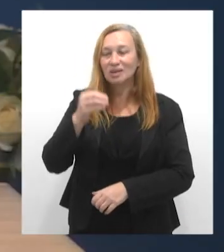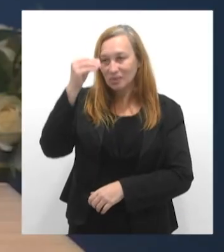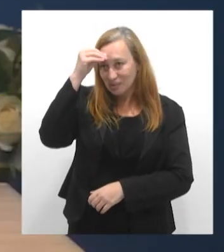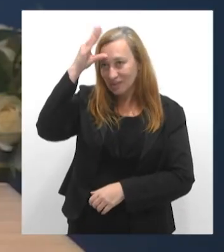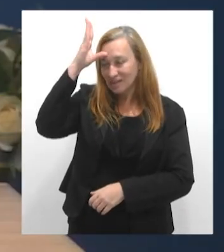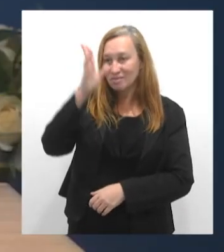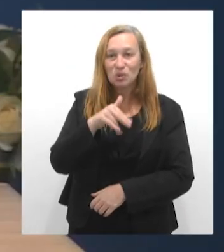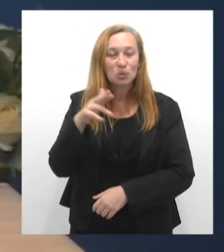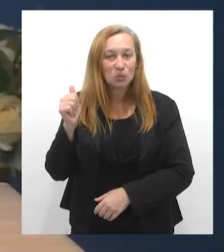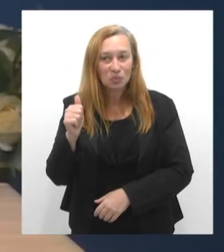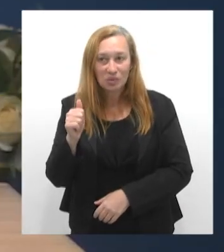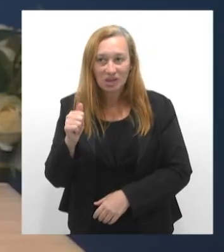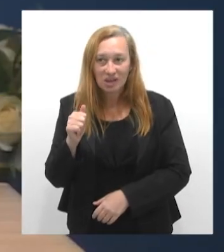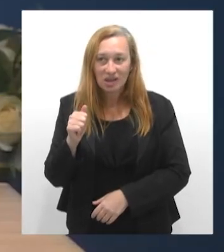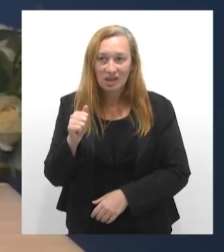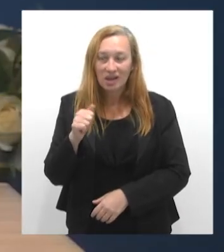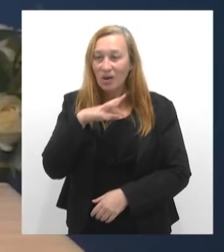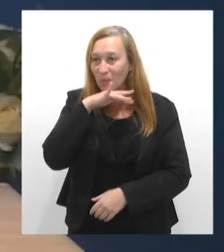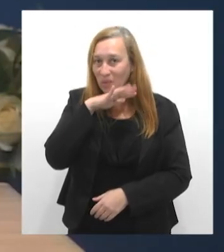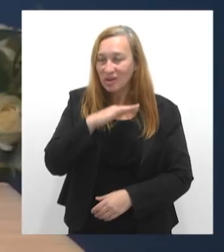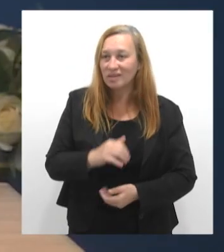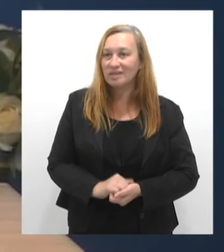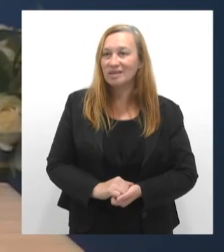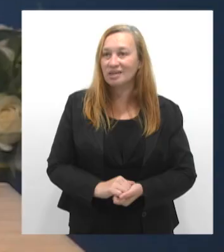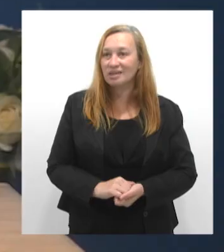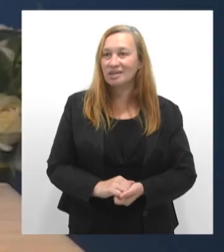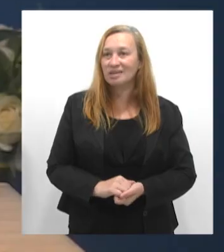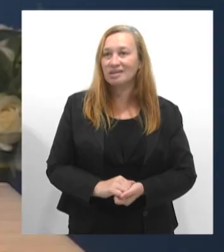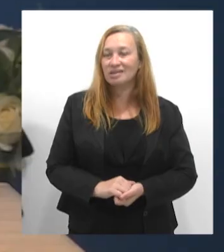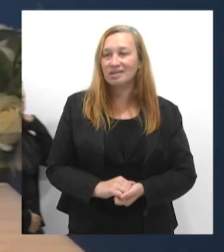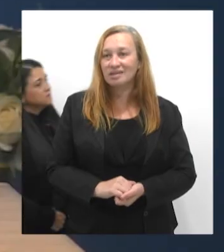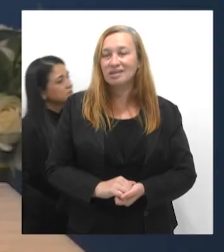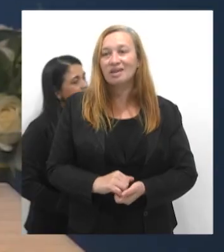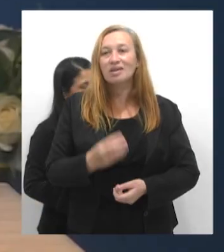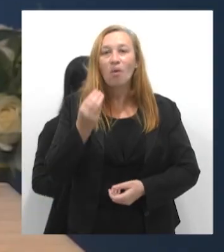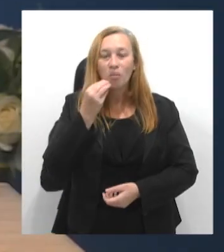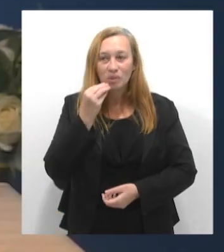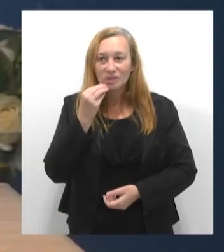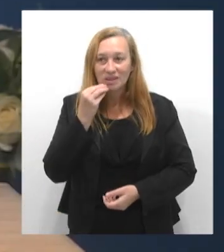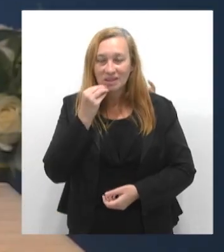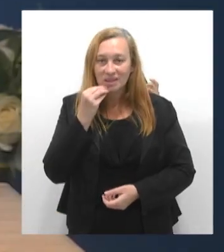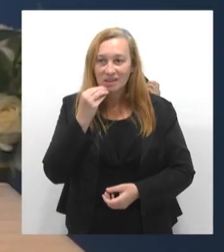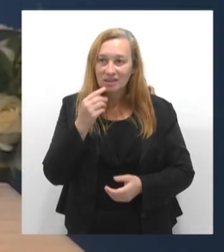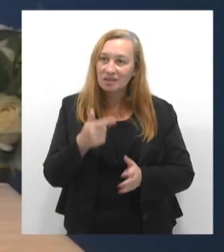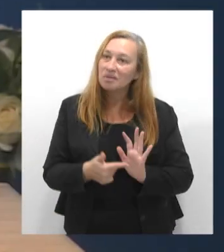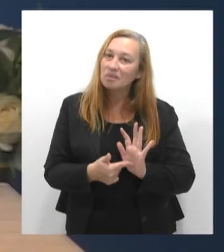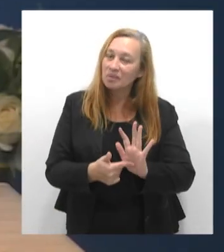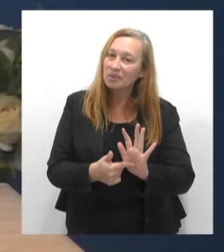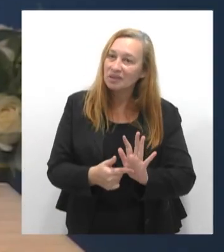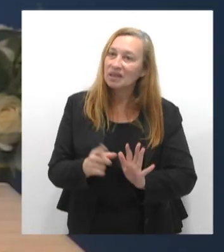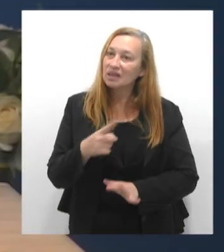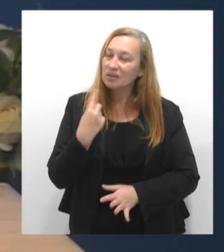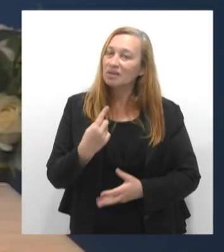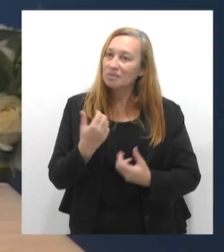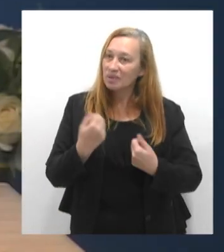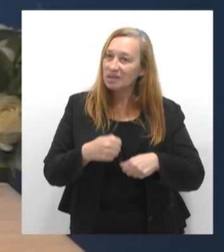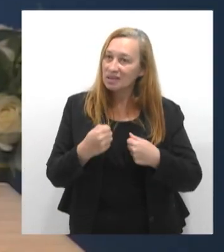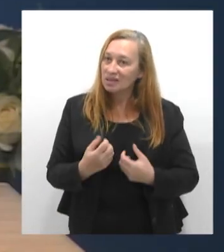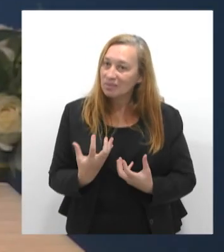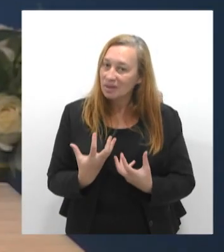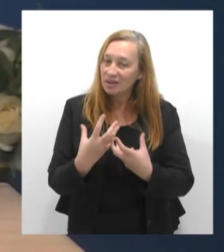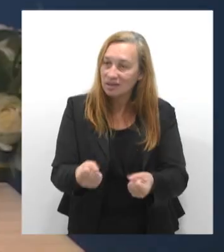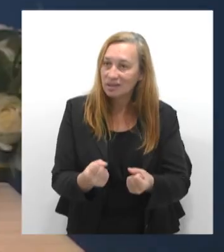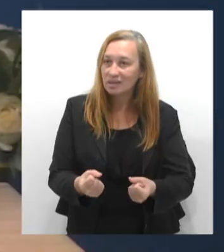nunca é demais, e as oportunidades aparecem e a gente tem que correr atrás